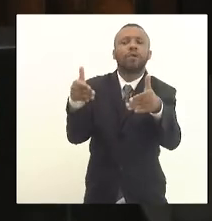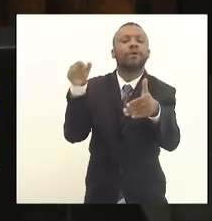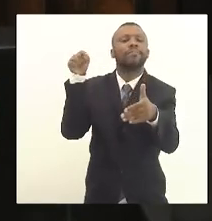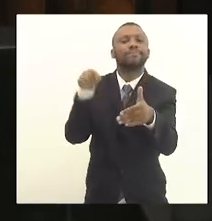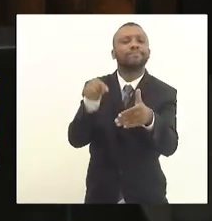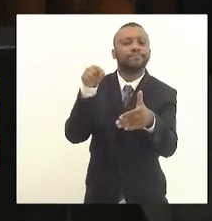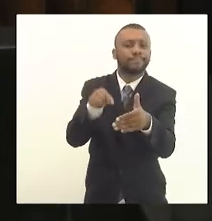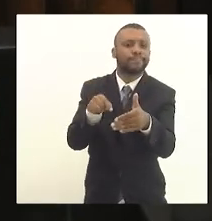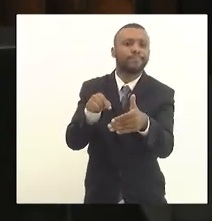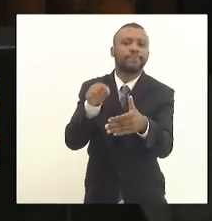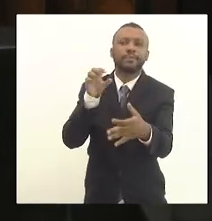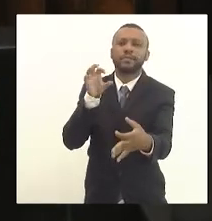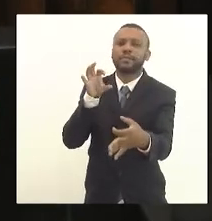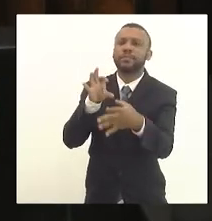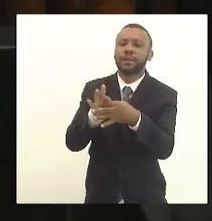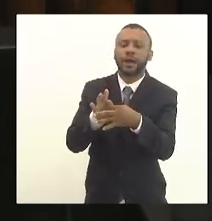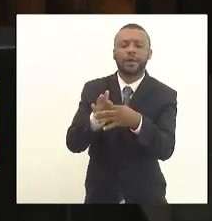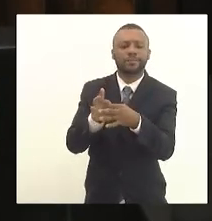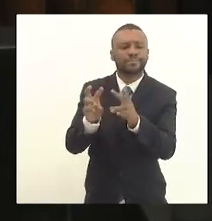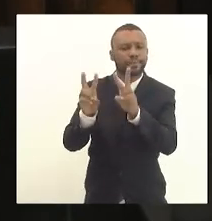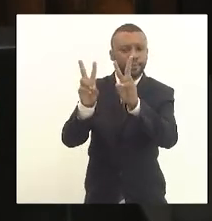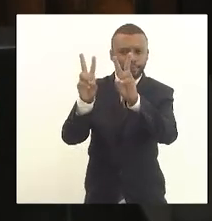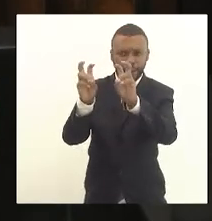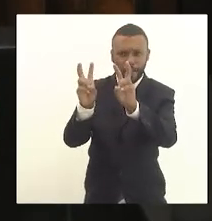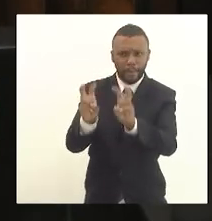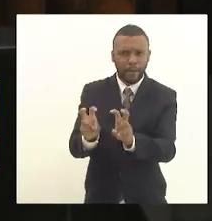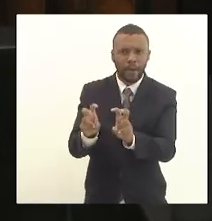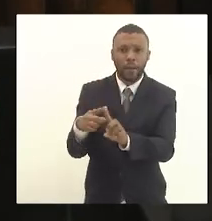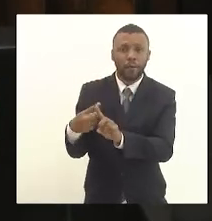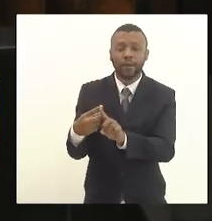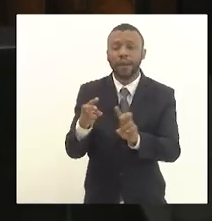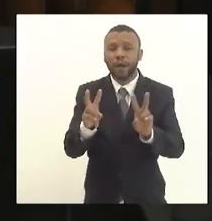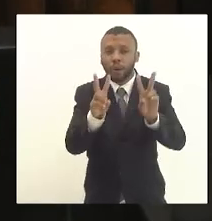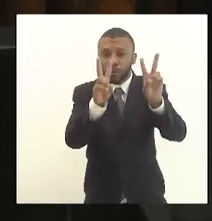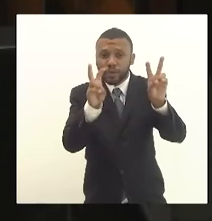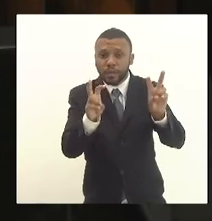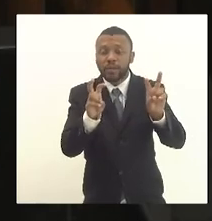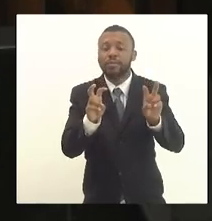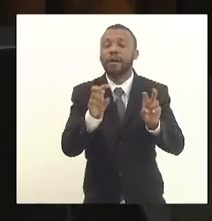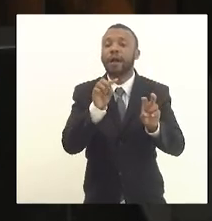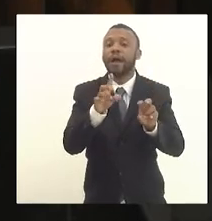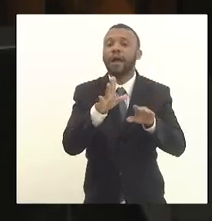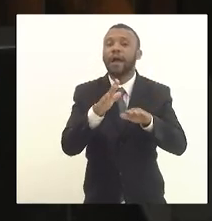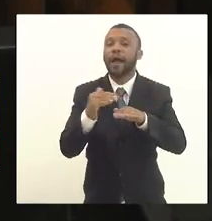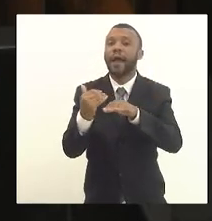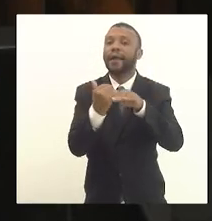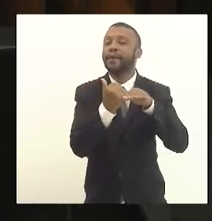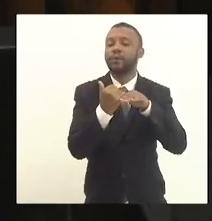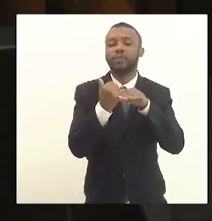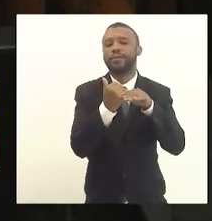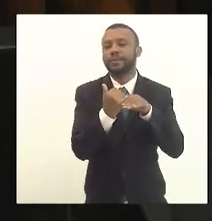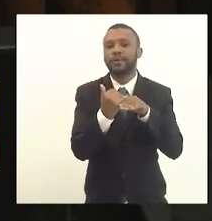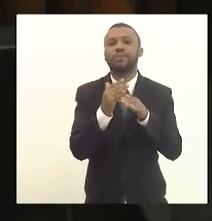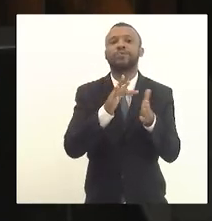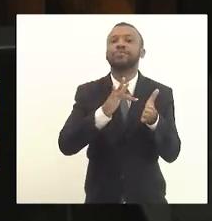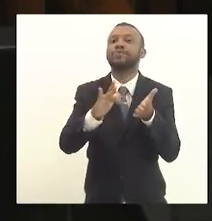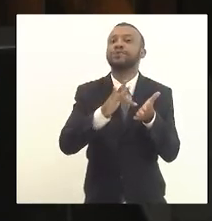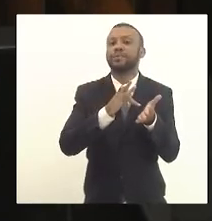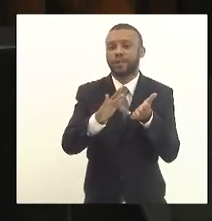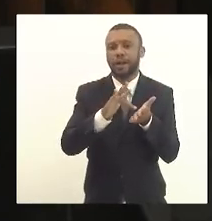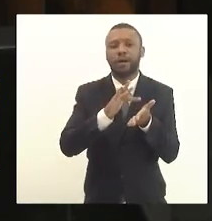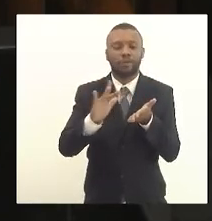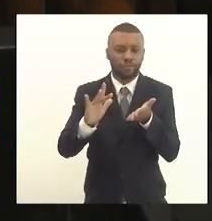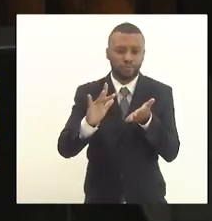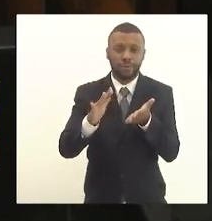a minha fala em cima dessa questão, porque o título é Inclusão Digital, né? O título é Inclusão Digital